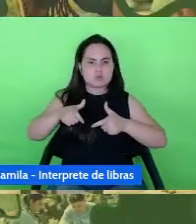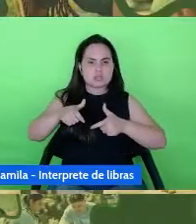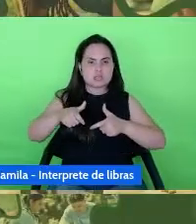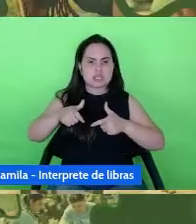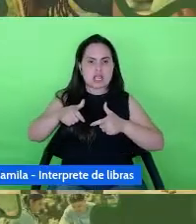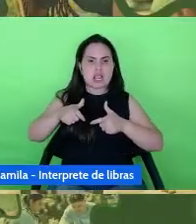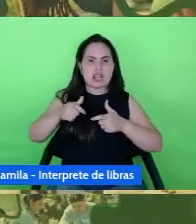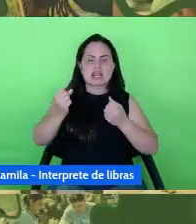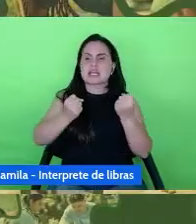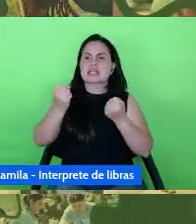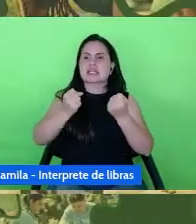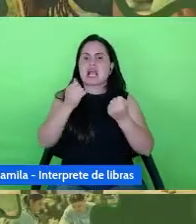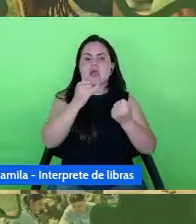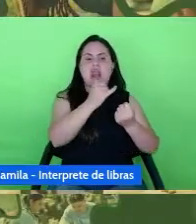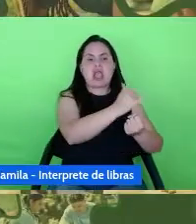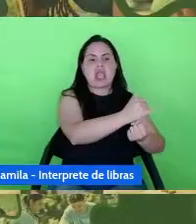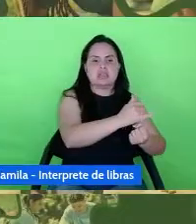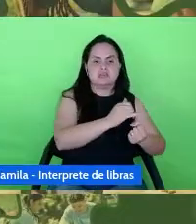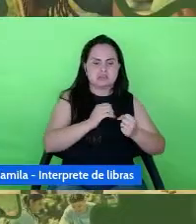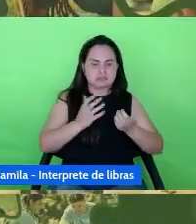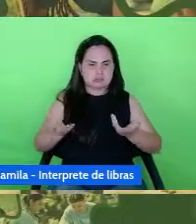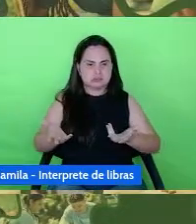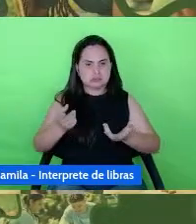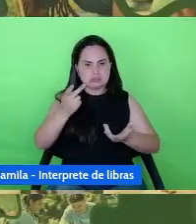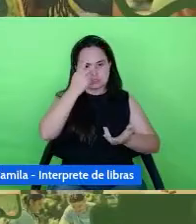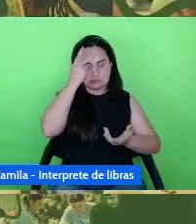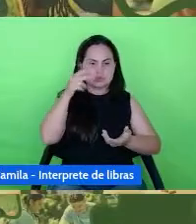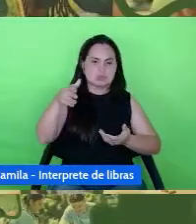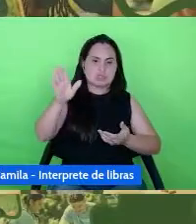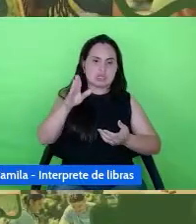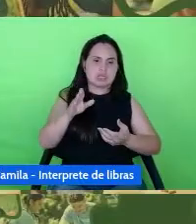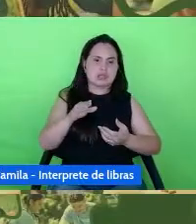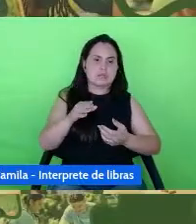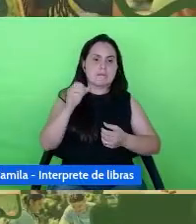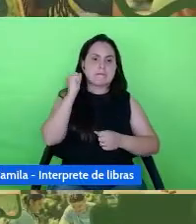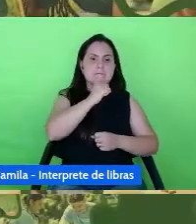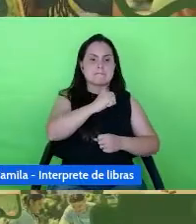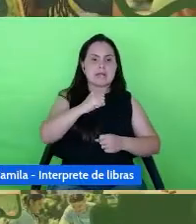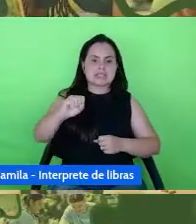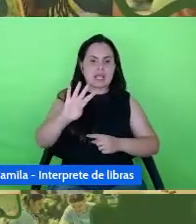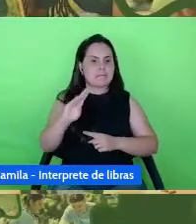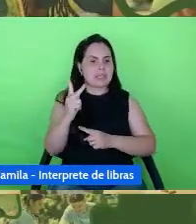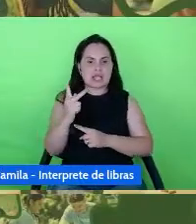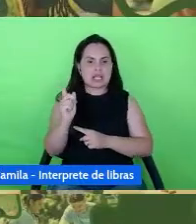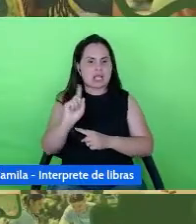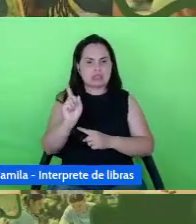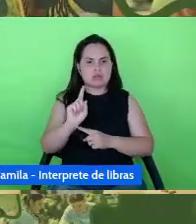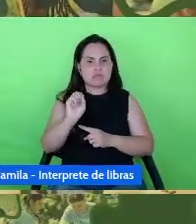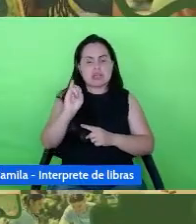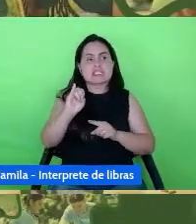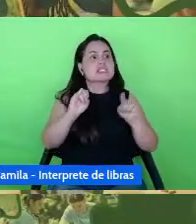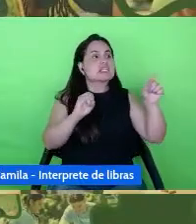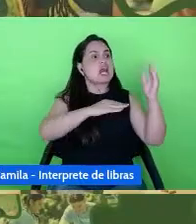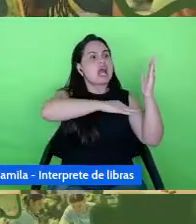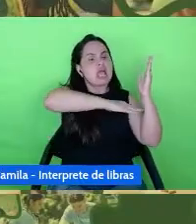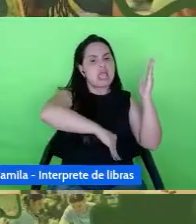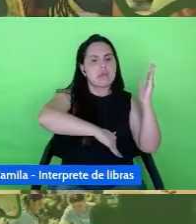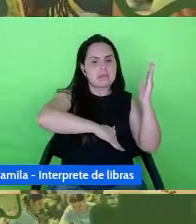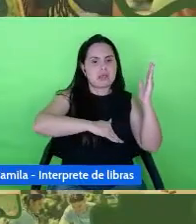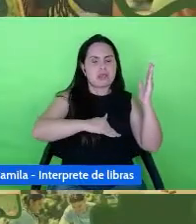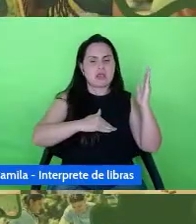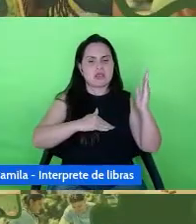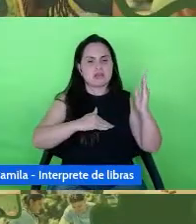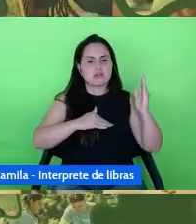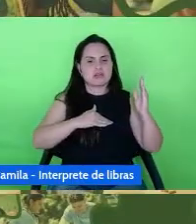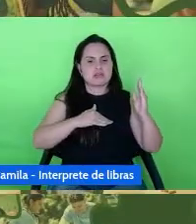elétrico, aí tudo bem. Porque é lá com o povo de Jequitinhonha. Matar gente aqui em BH, não. Mas se romper uma barragem lá em Brumadinho, terra do Theo,